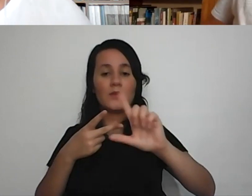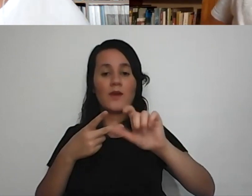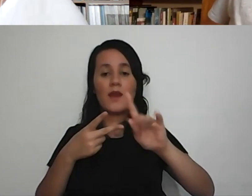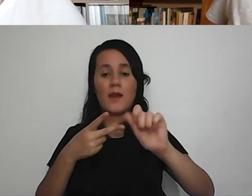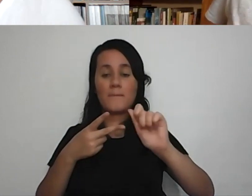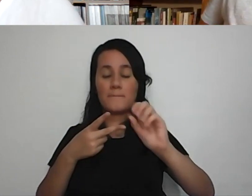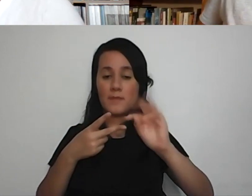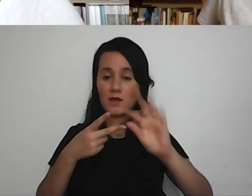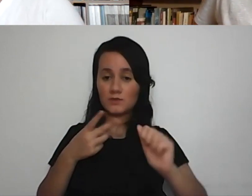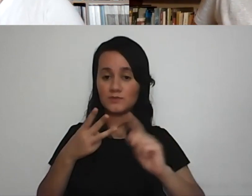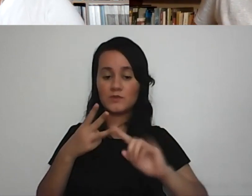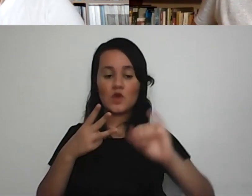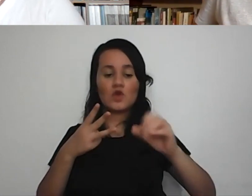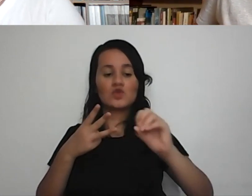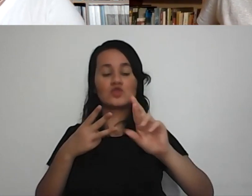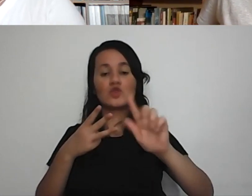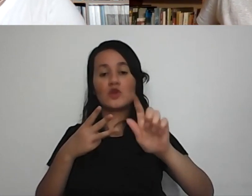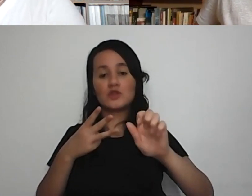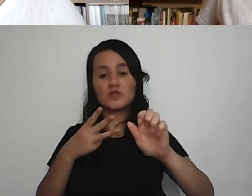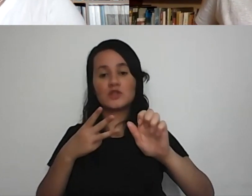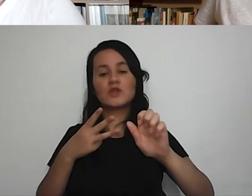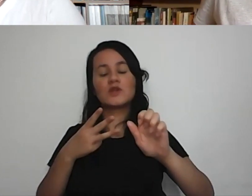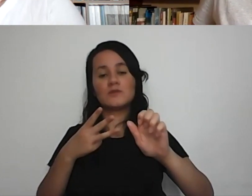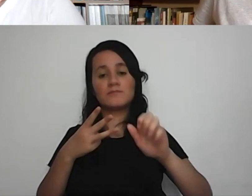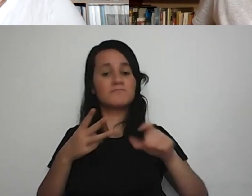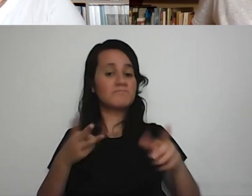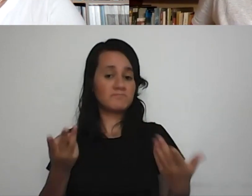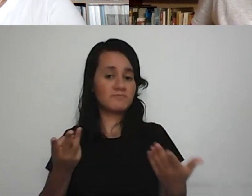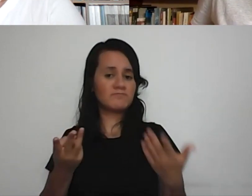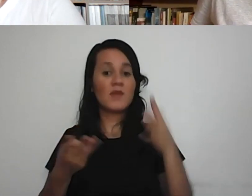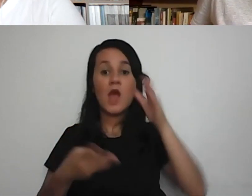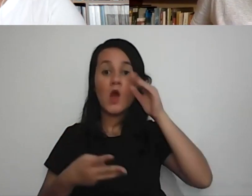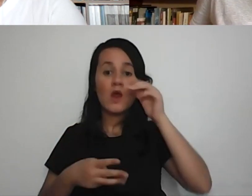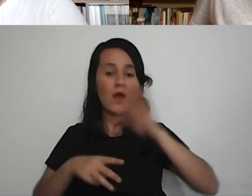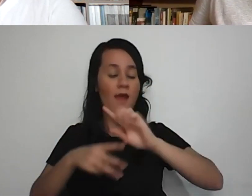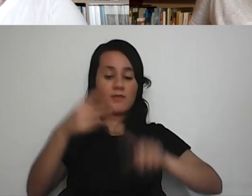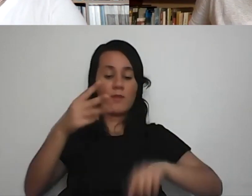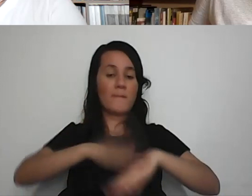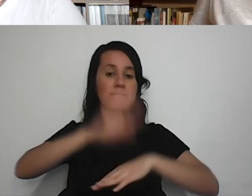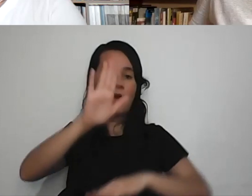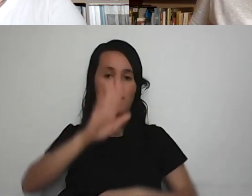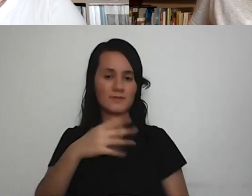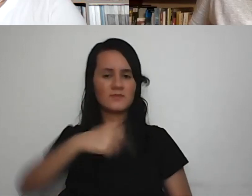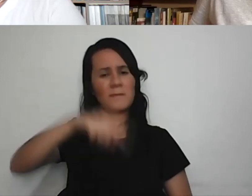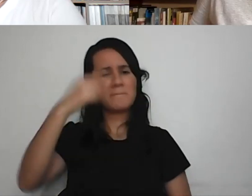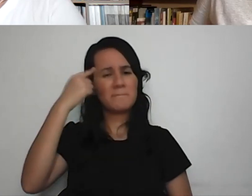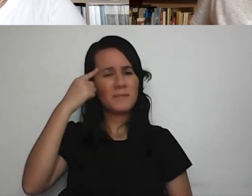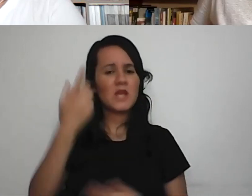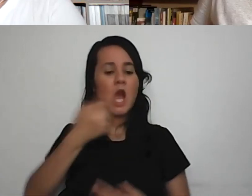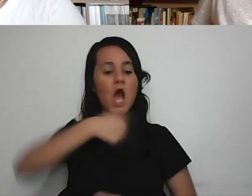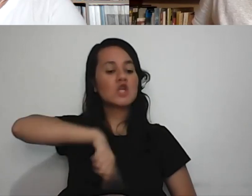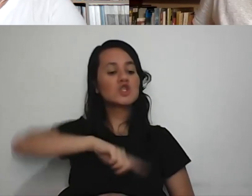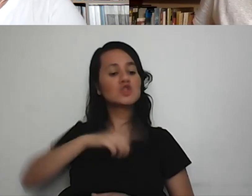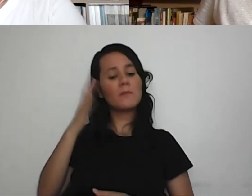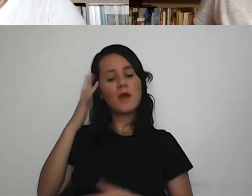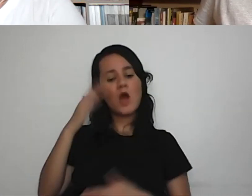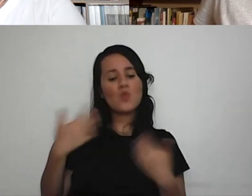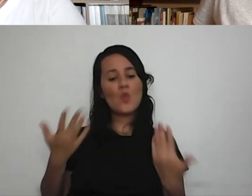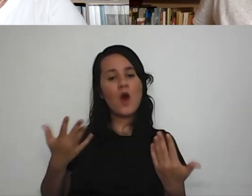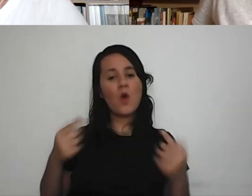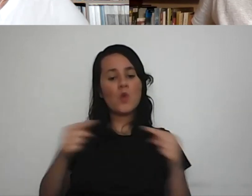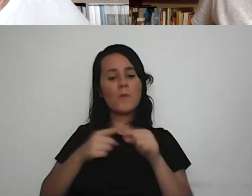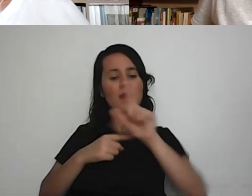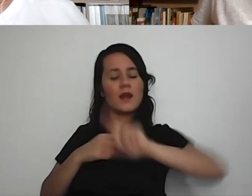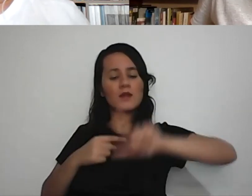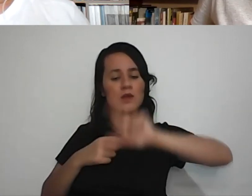Amado. Esses são os primeiros nomes que surgem, o que é muito curioso, que se você for pensar, não seria o que a gente pensaria como uma